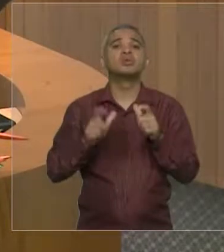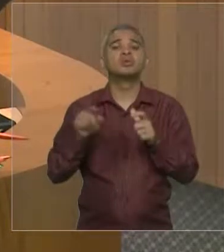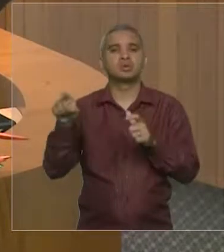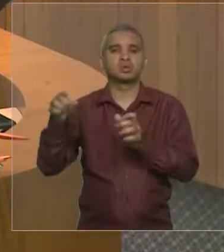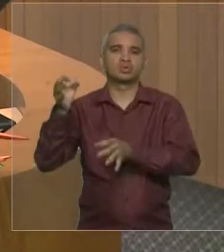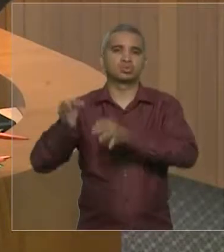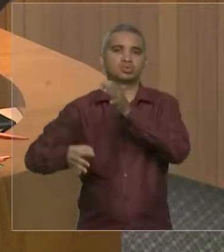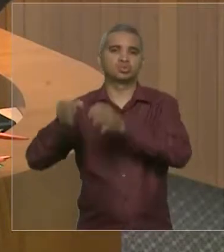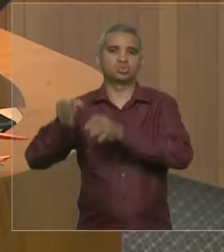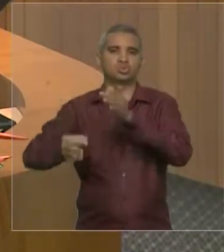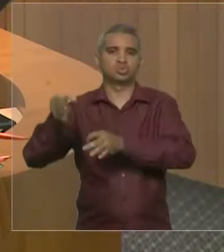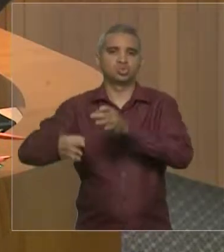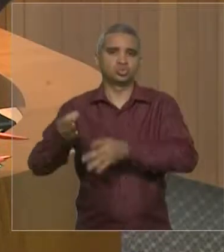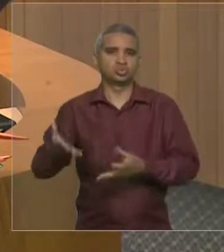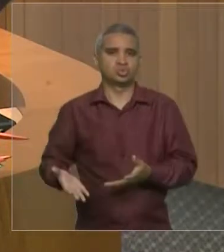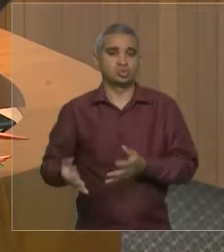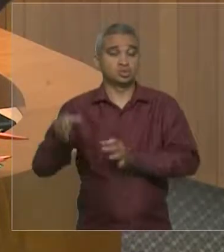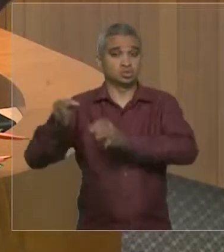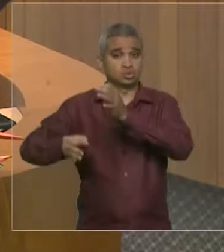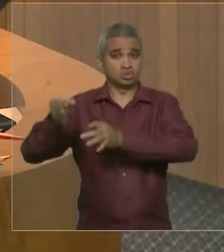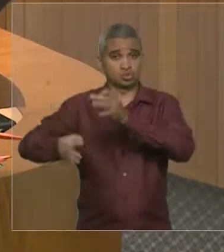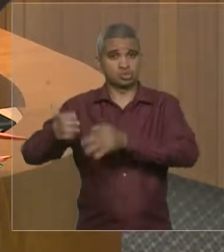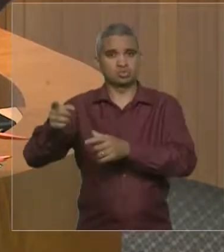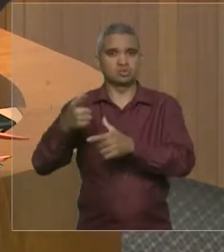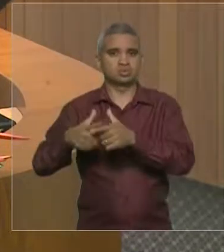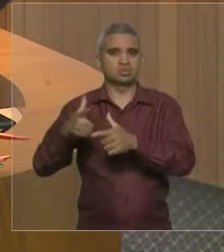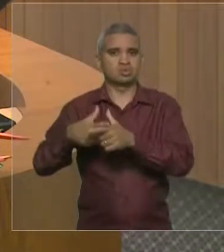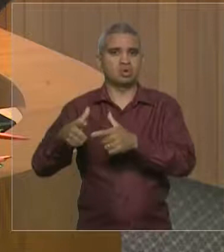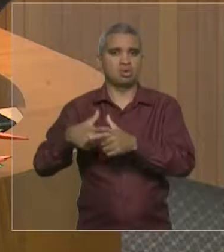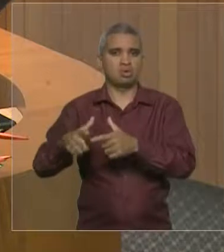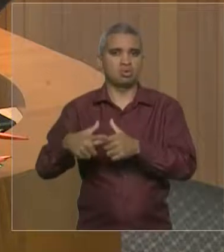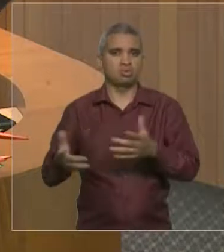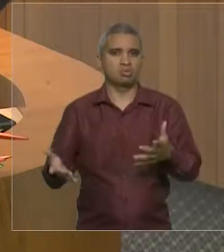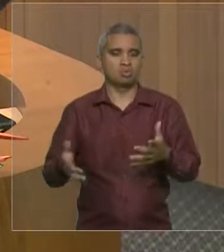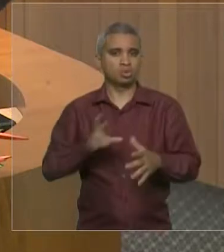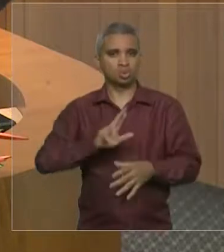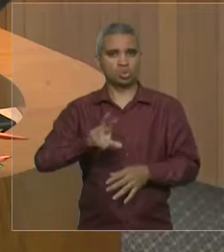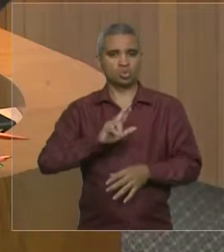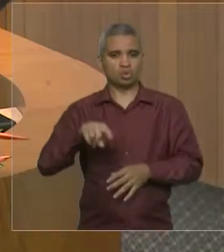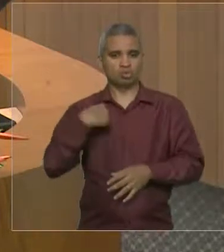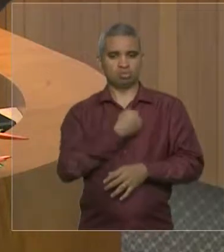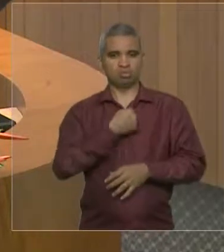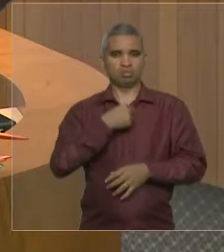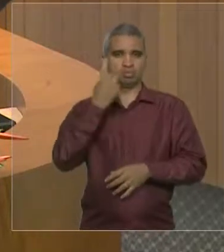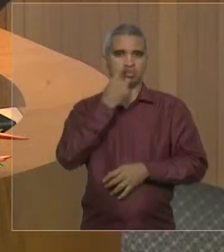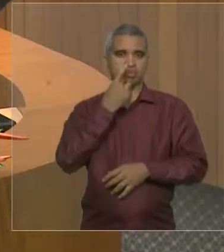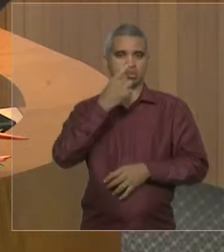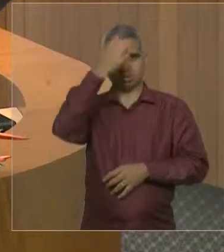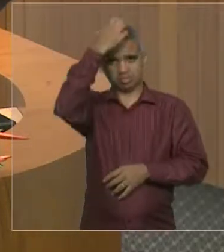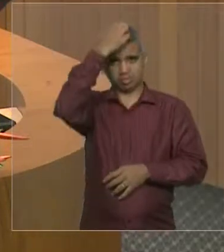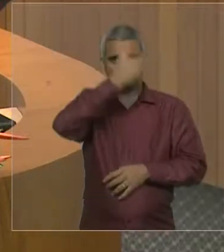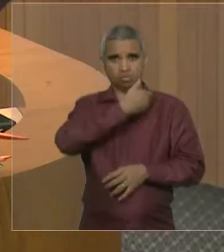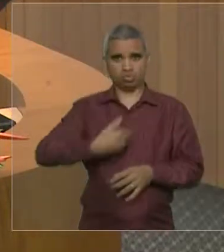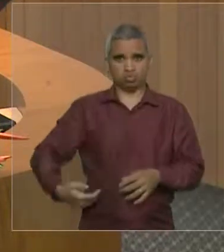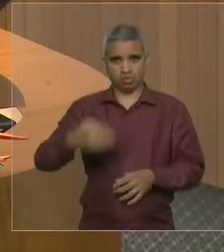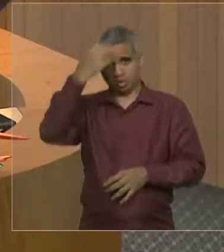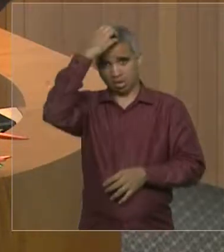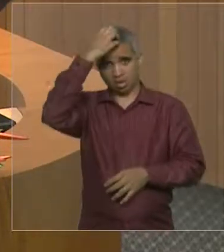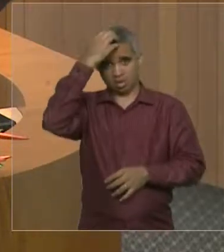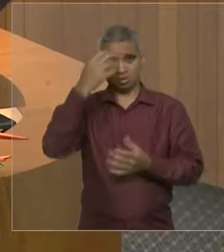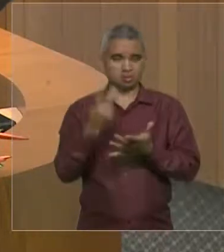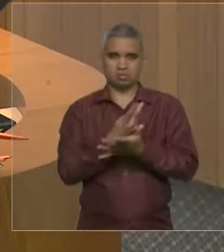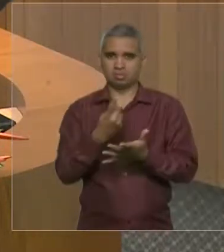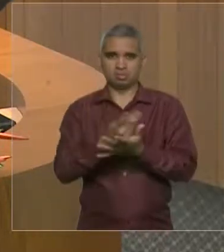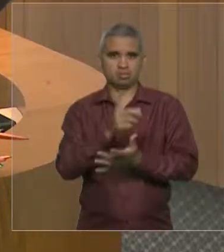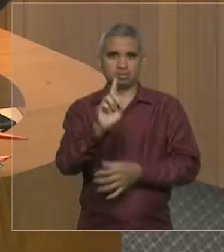judiciário errou nessa questão. E às vezes a gente diz assim, decisão judiciária se cumpre. Óbvio que no primeiro momento você